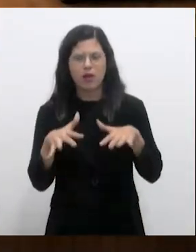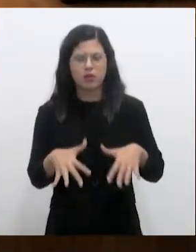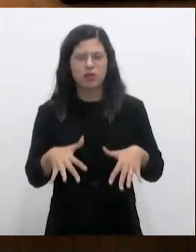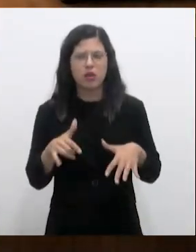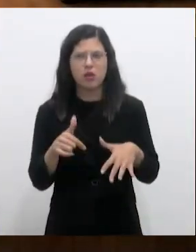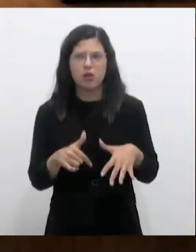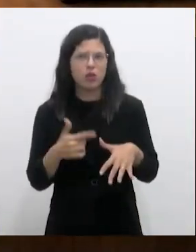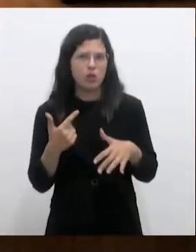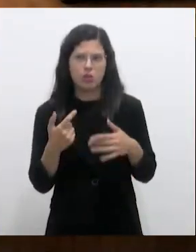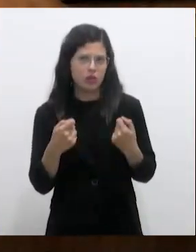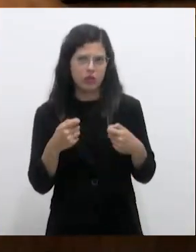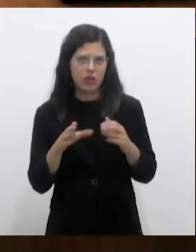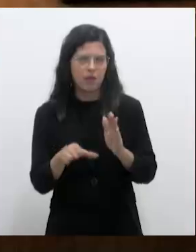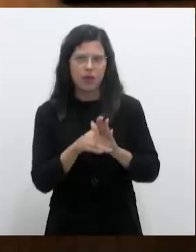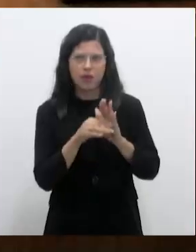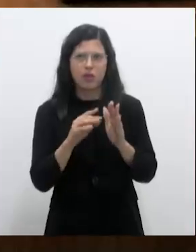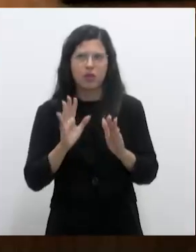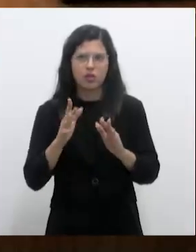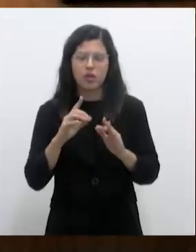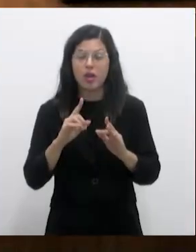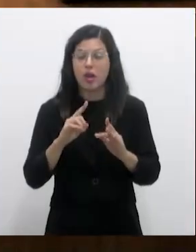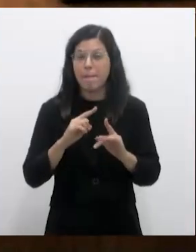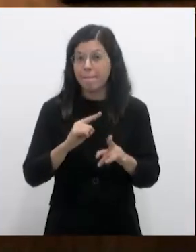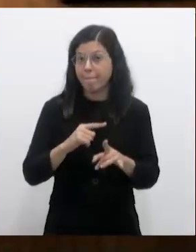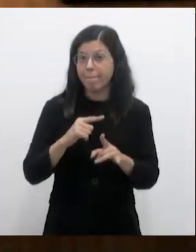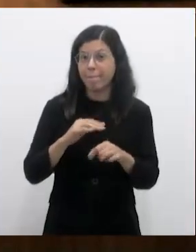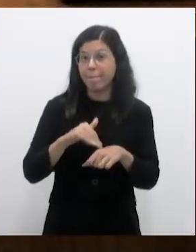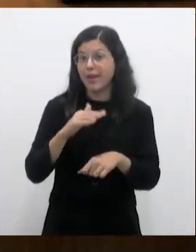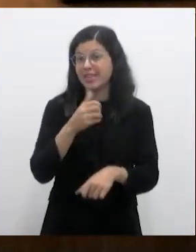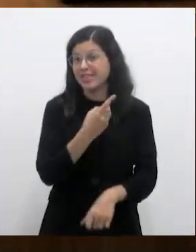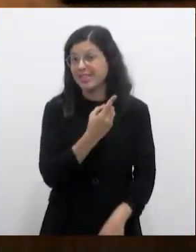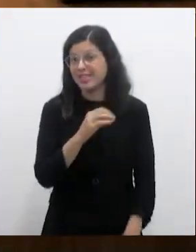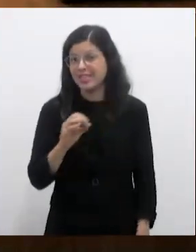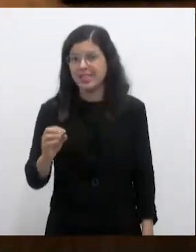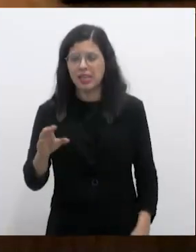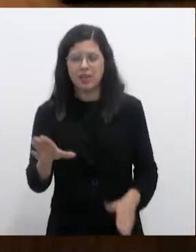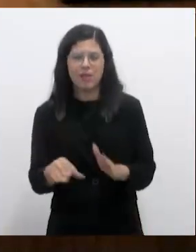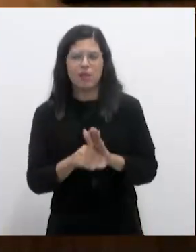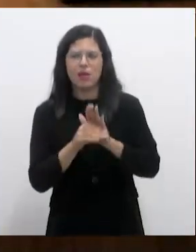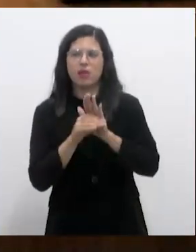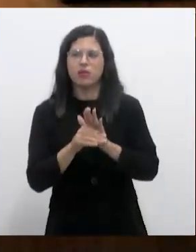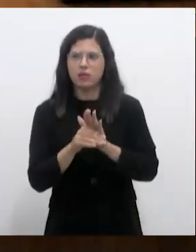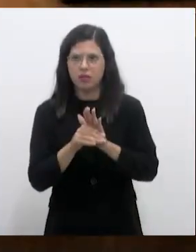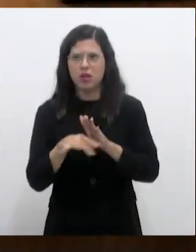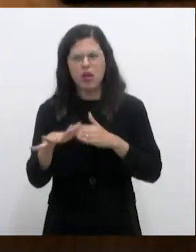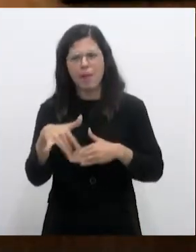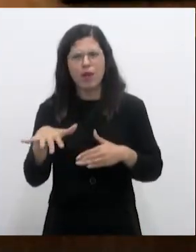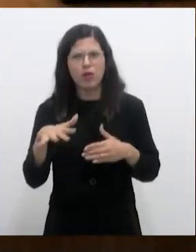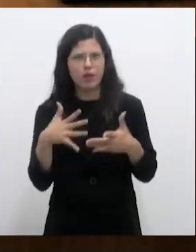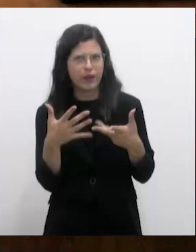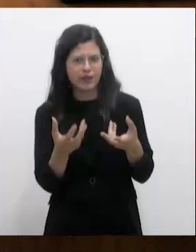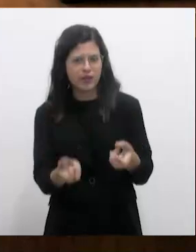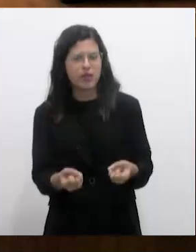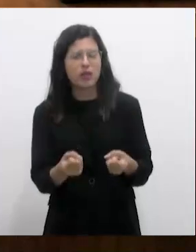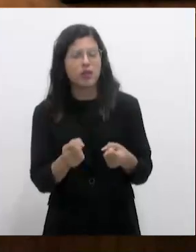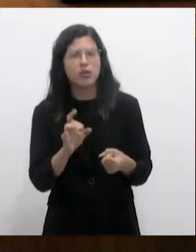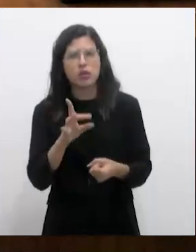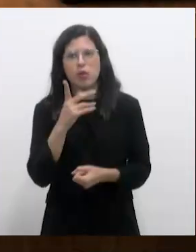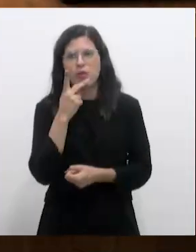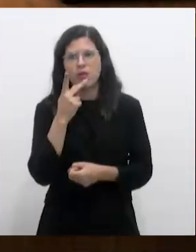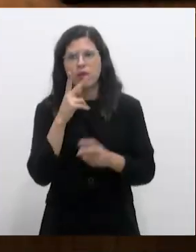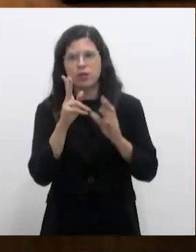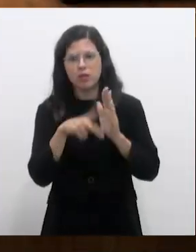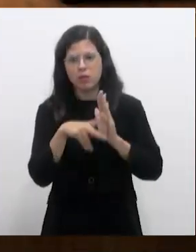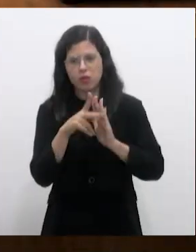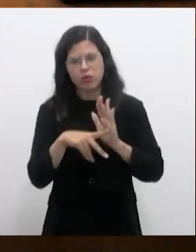foram feitas mais de 100 emendas, a maioria das quais foram acatadas, incorporadas. Só para dizer que esse projeto